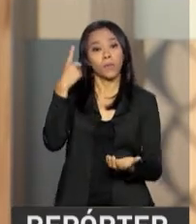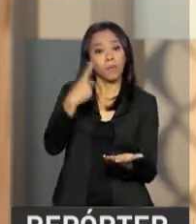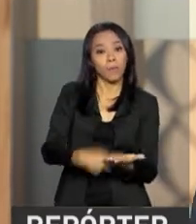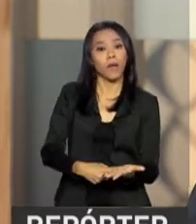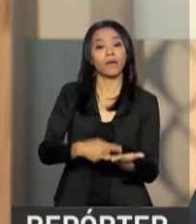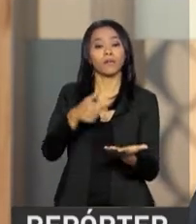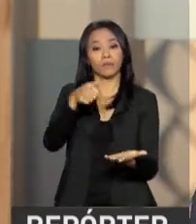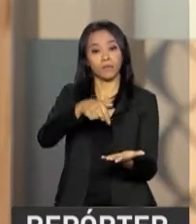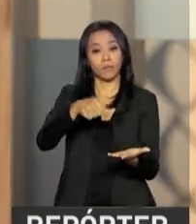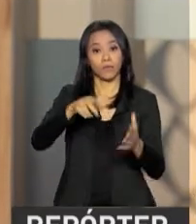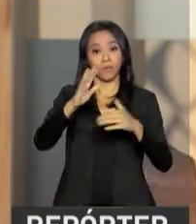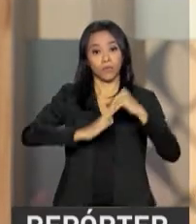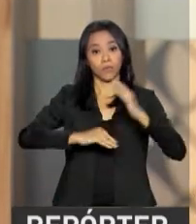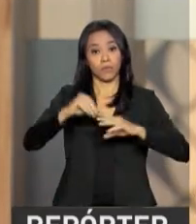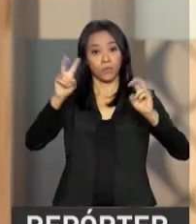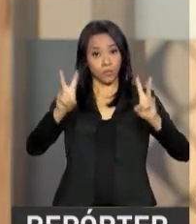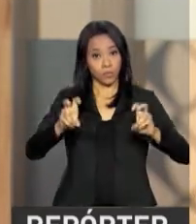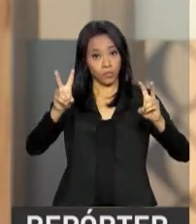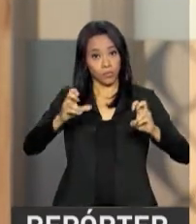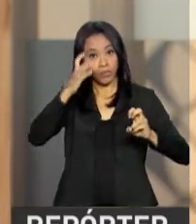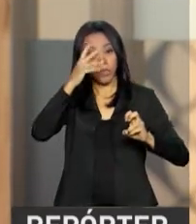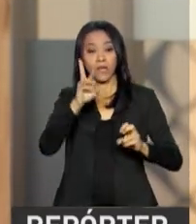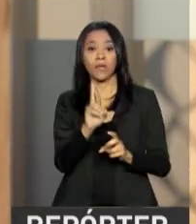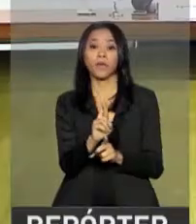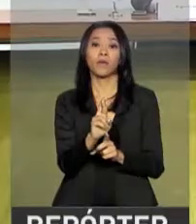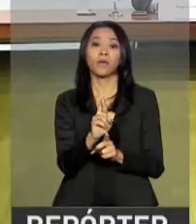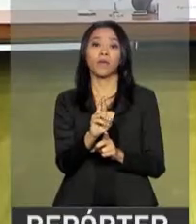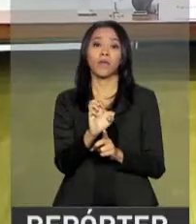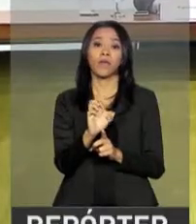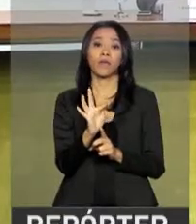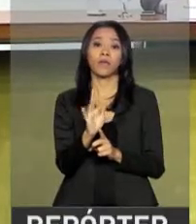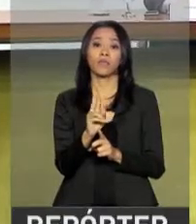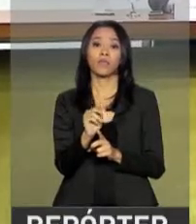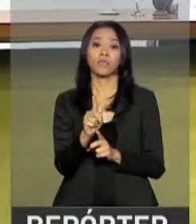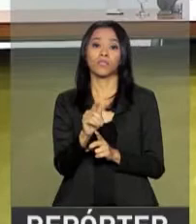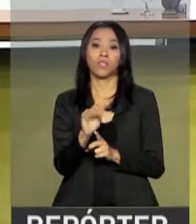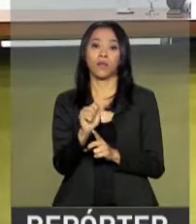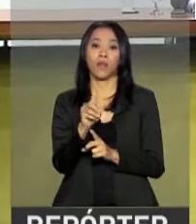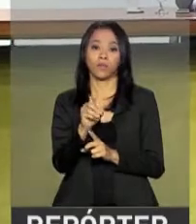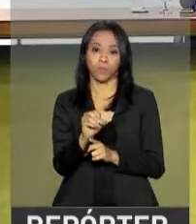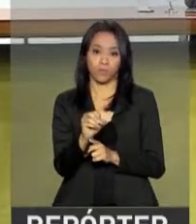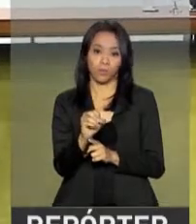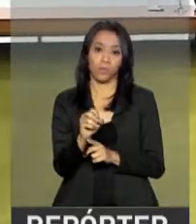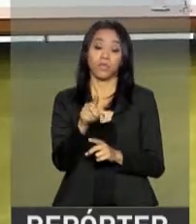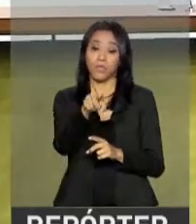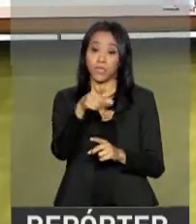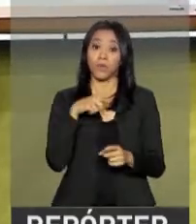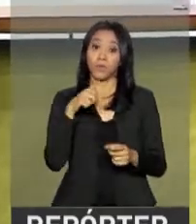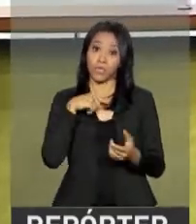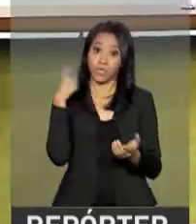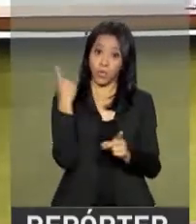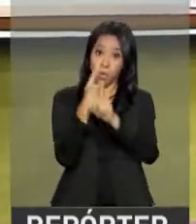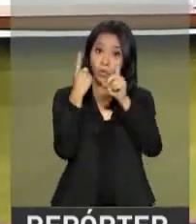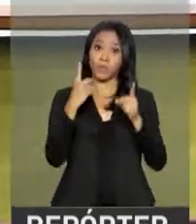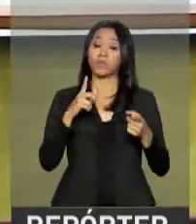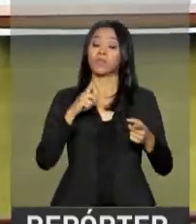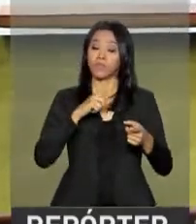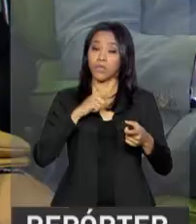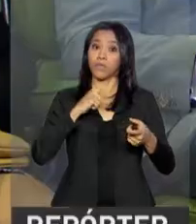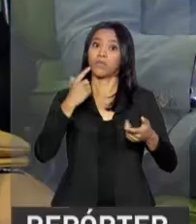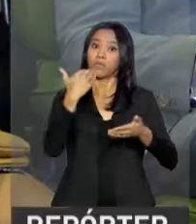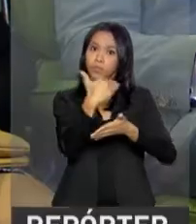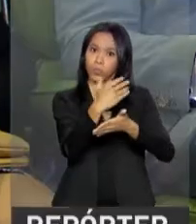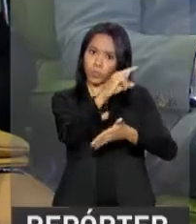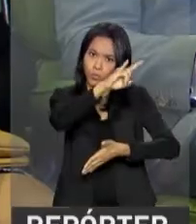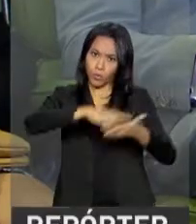refugiados será lançado ainda esse ano do encontro saiu uma lista que reúne boas práticas de proteção aos refugiados